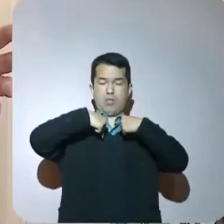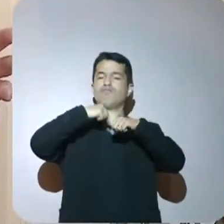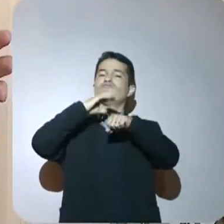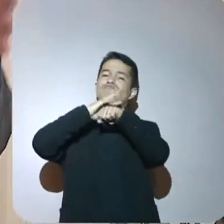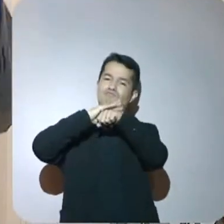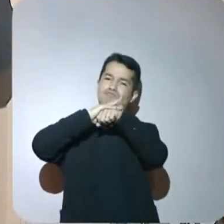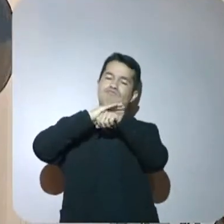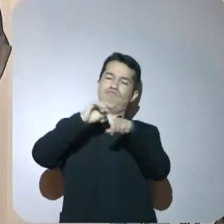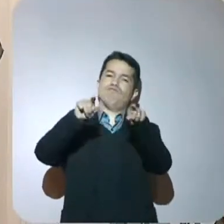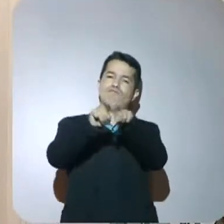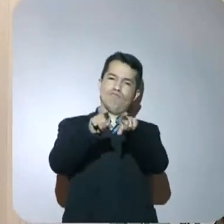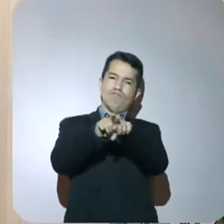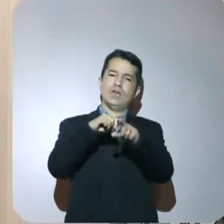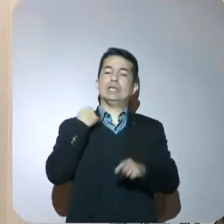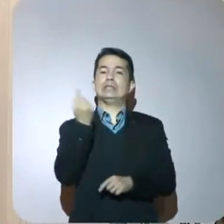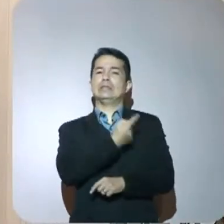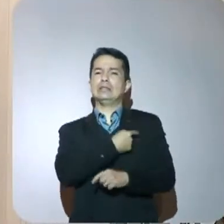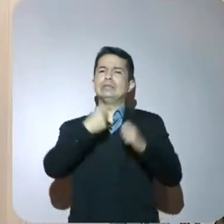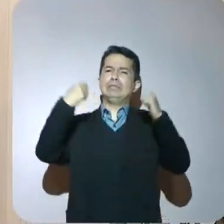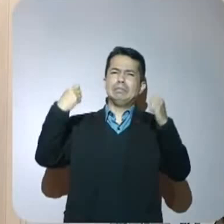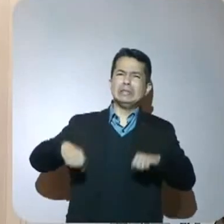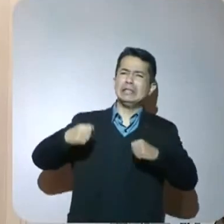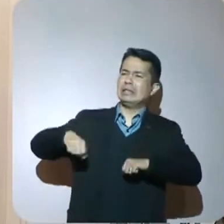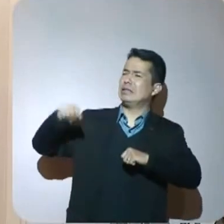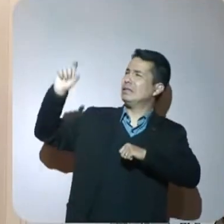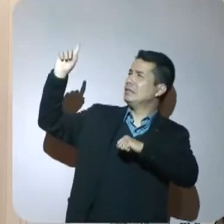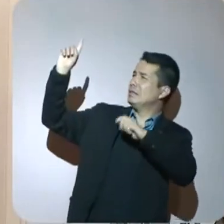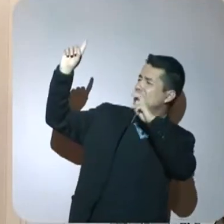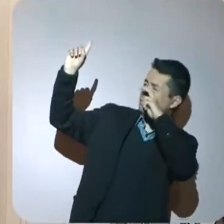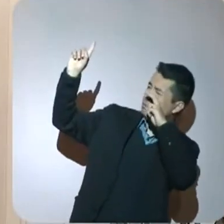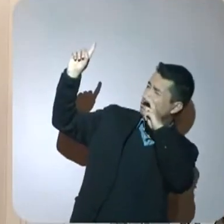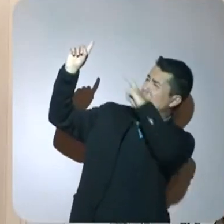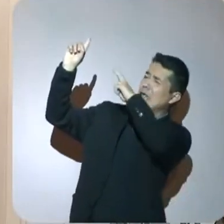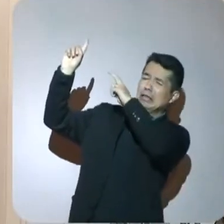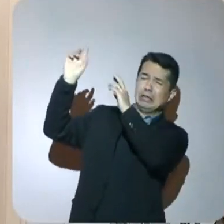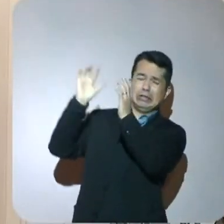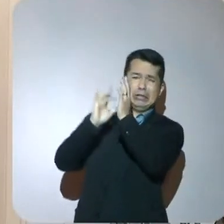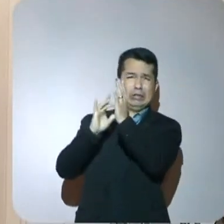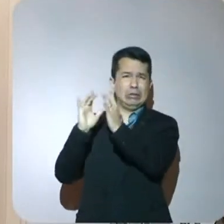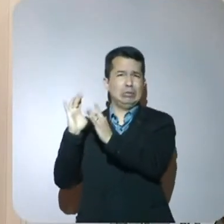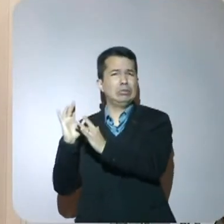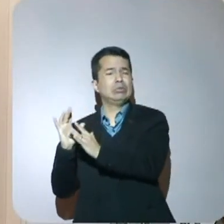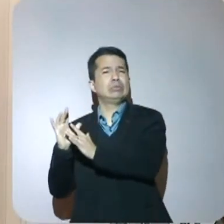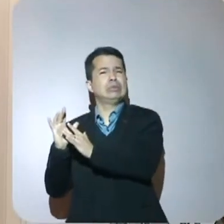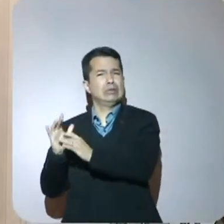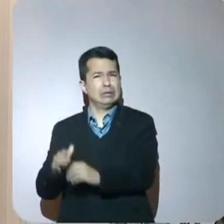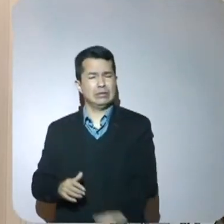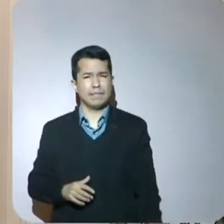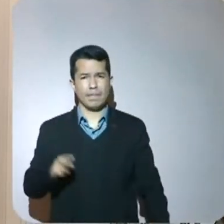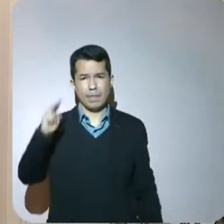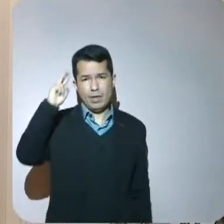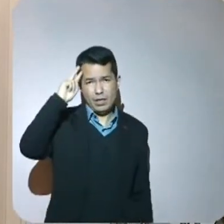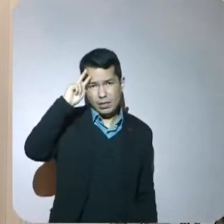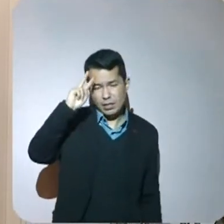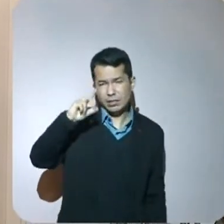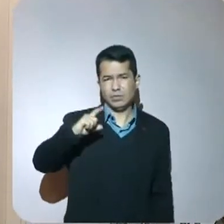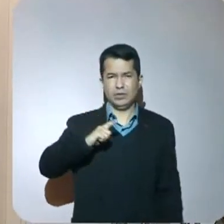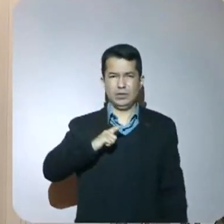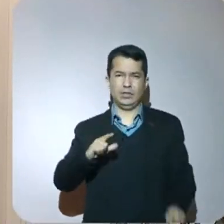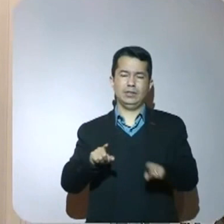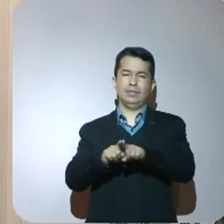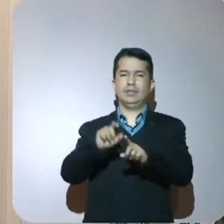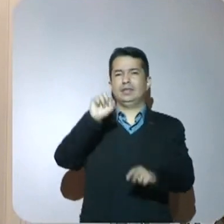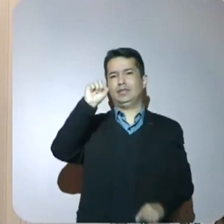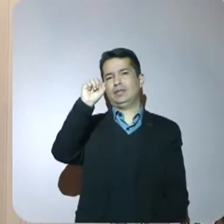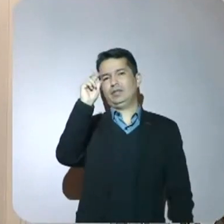apenas, você tem que focar em Jesus, autor e consumador da nossa fé. Eu me lembro do Dr. Shedd, já falecido, ele